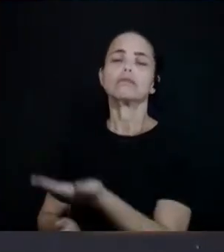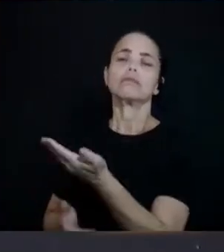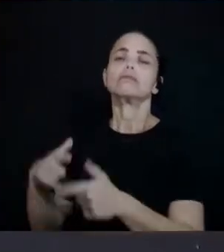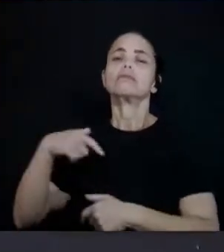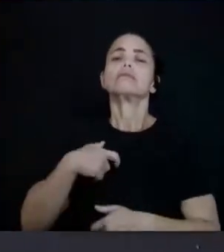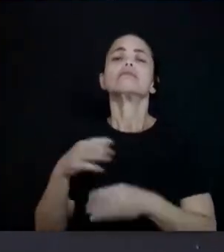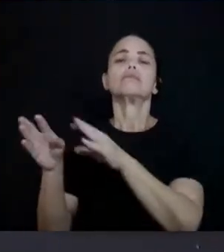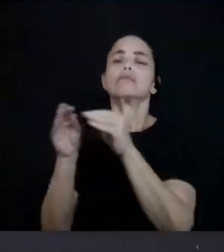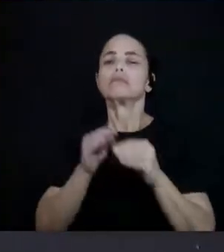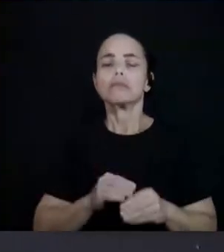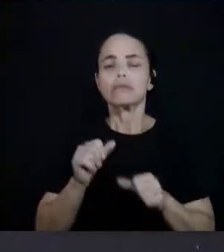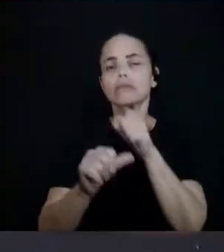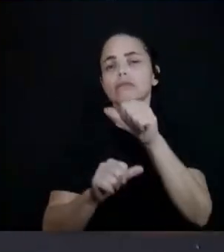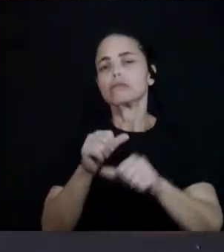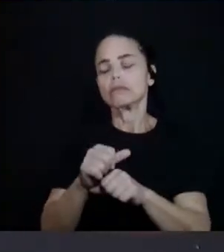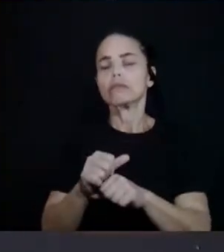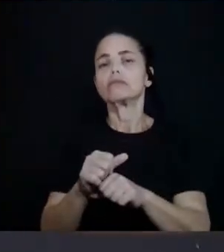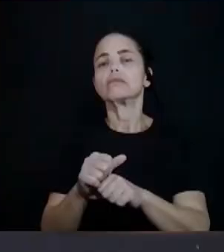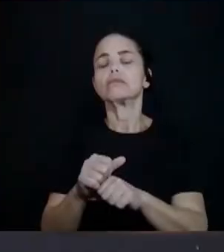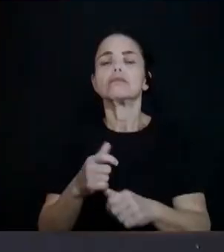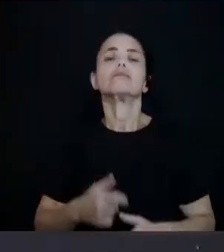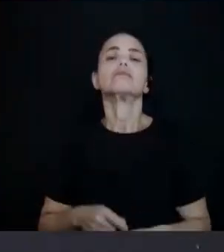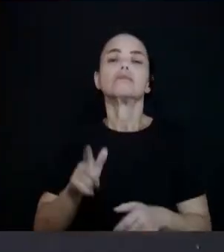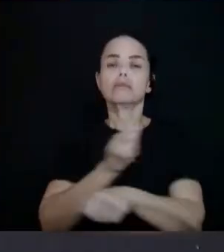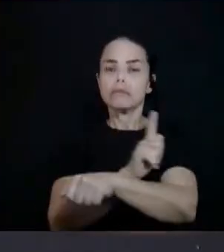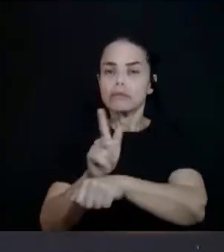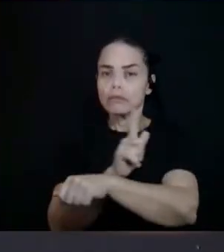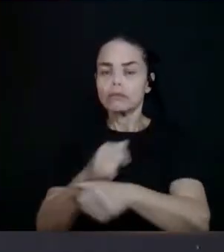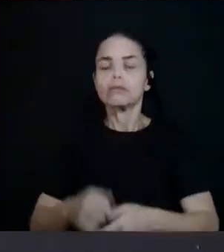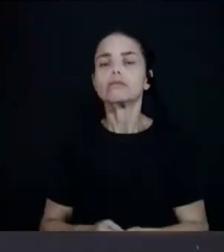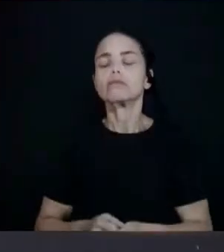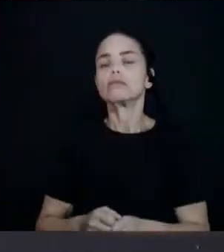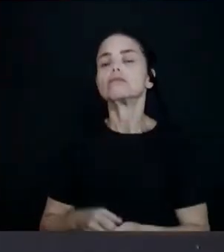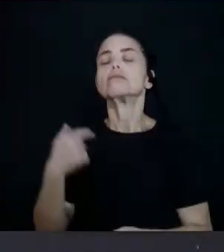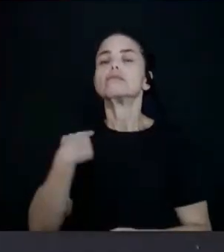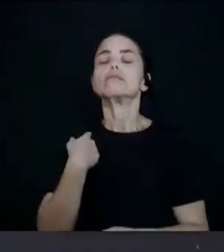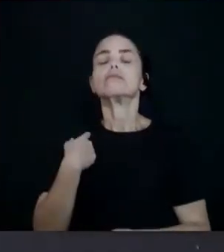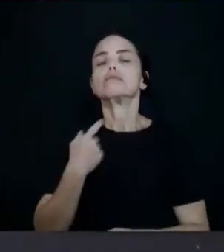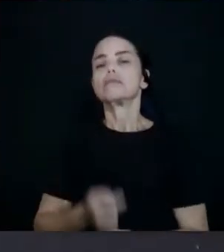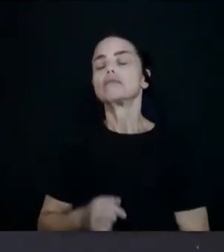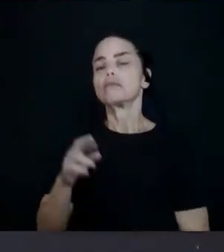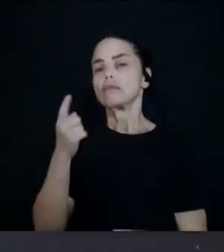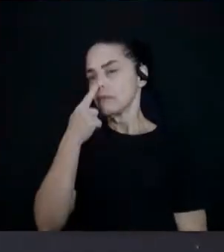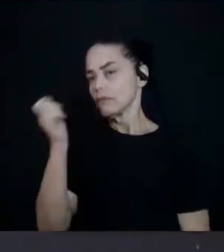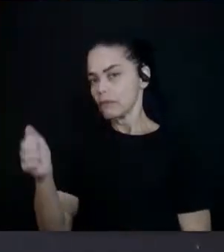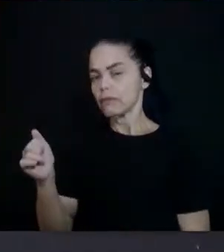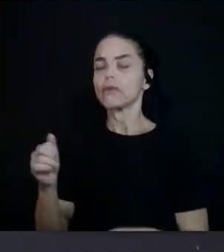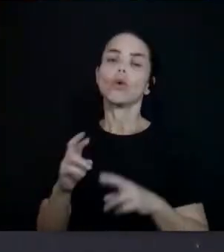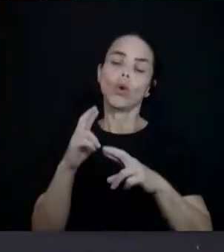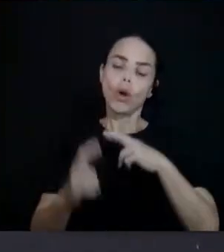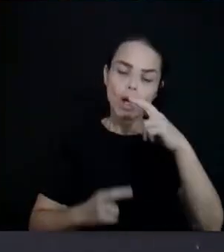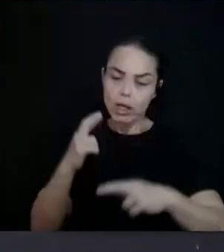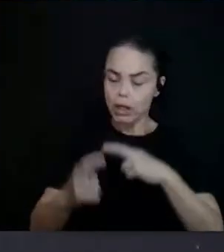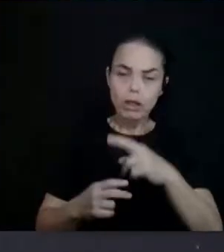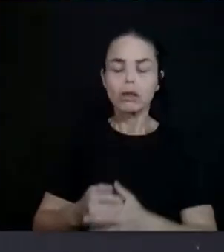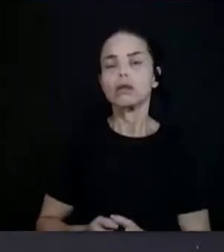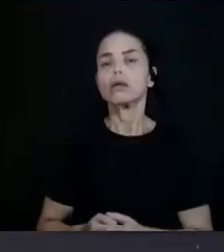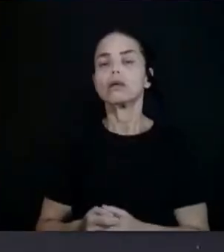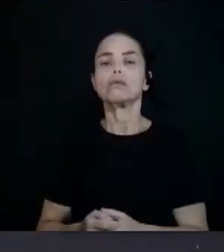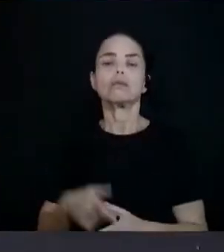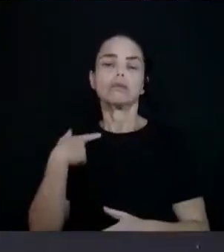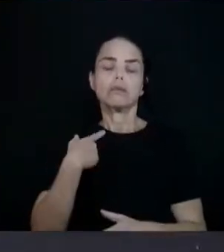uma mudança de chave na gestão de resíduos sólidos, ele procura desincentivar o